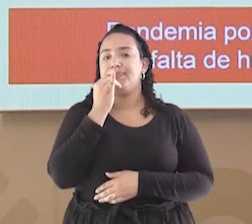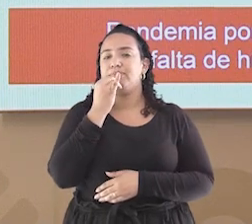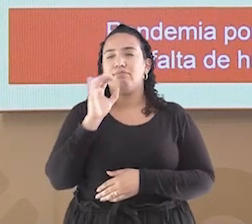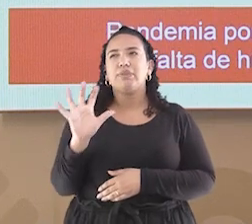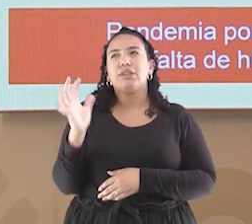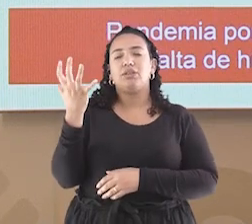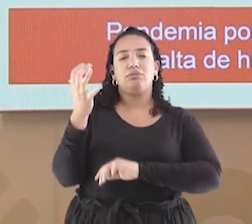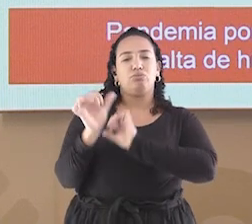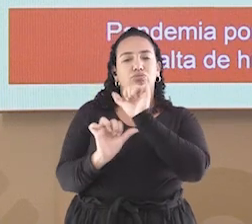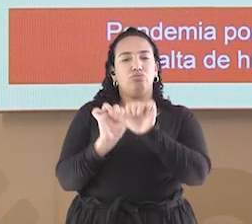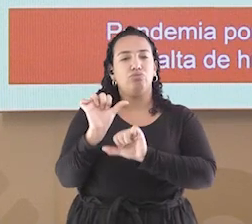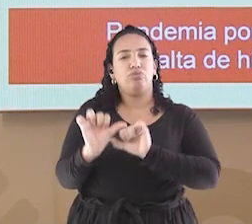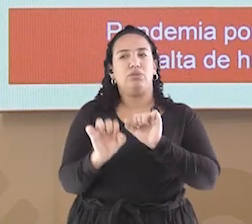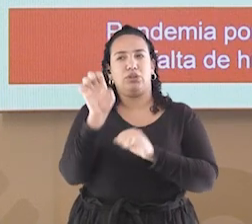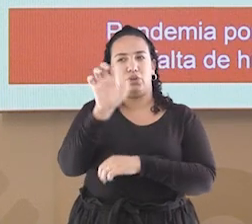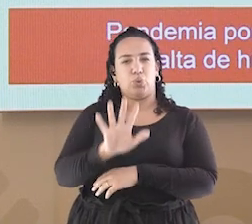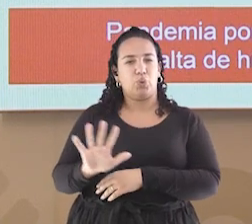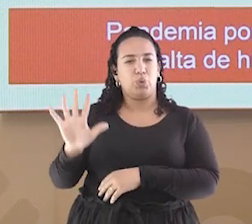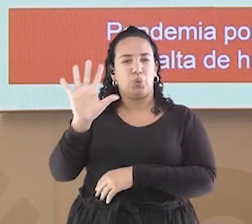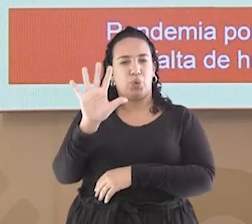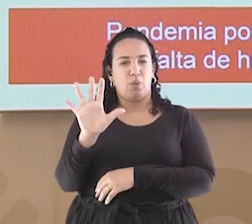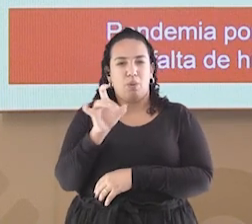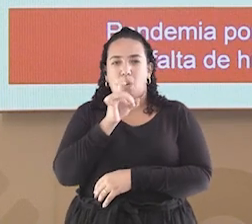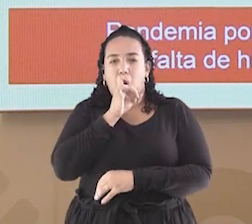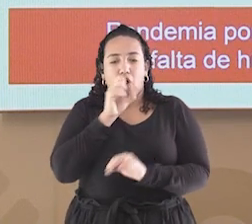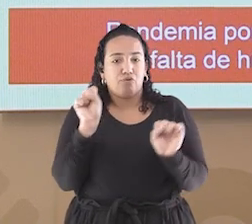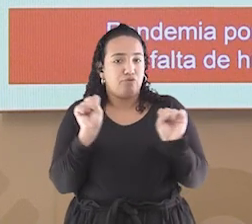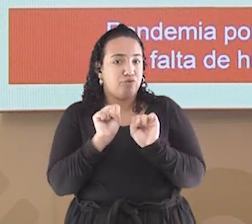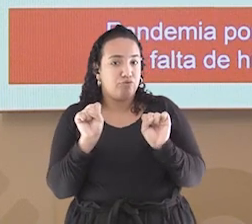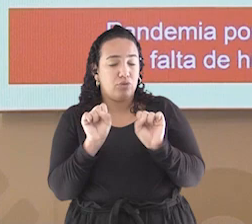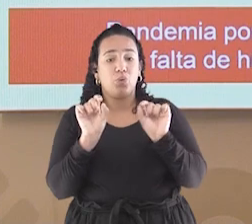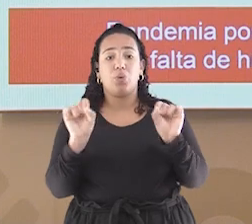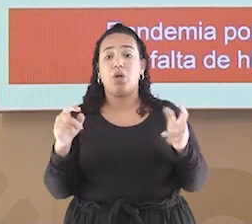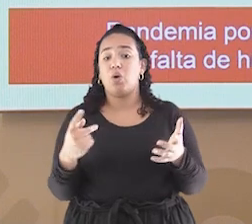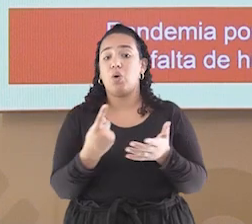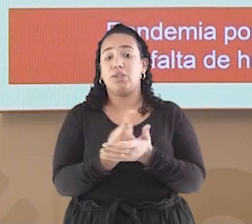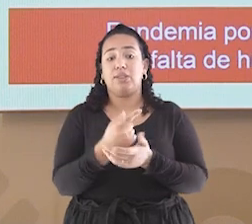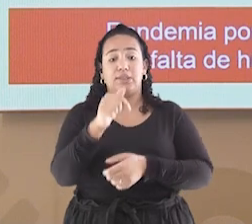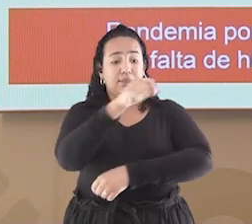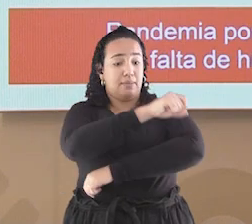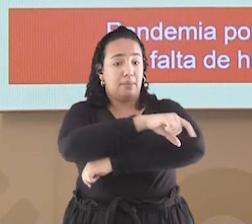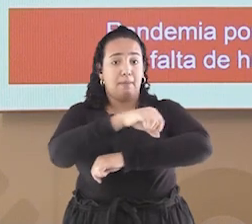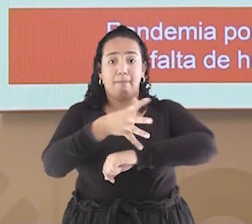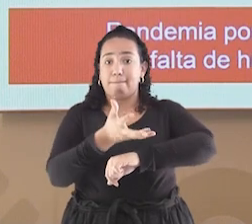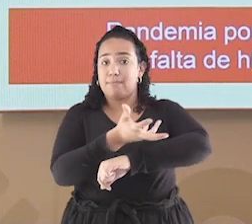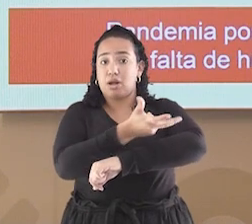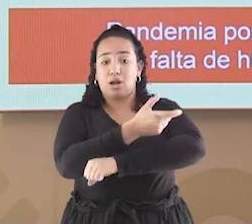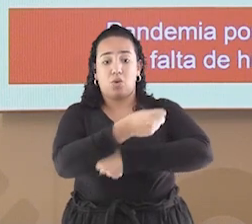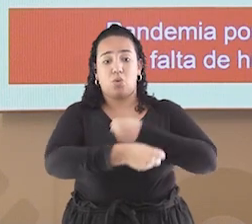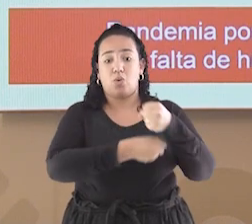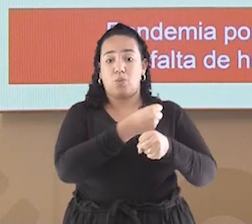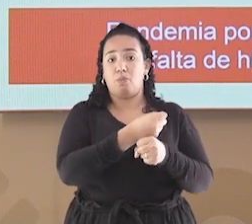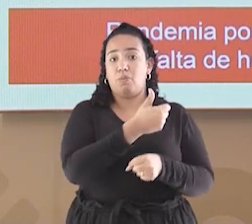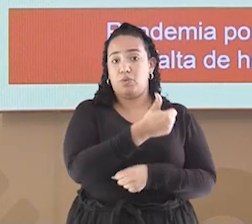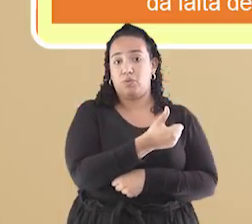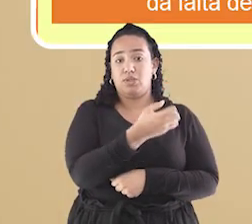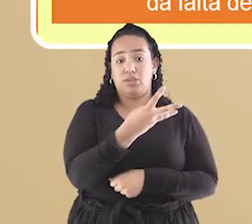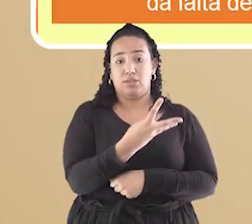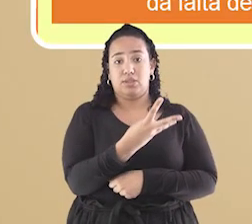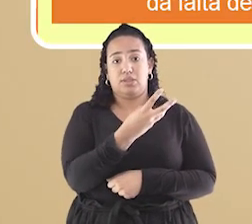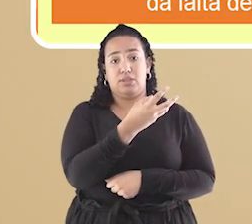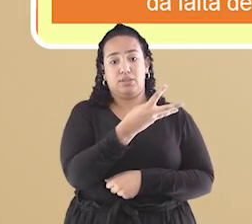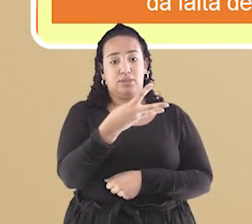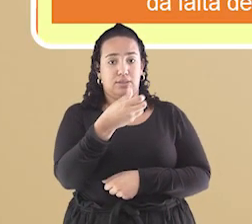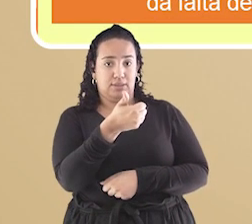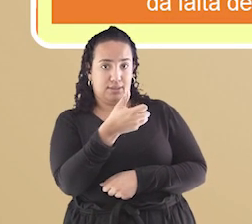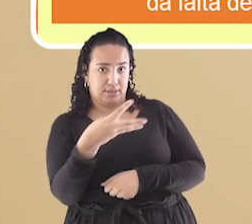que resfriou a Europa nesse período, temos quase nenhuma colheita entre os anos de 1313 a 1315. E